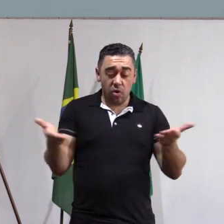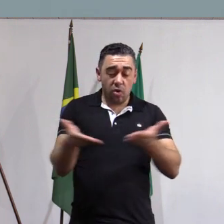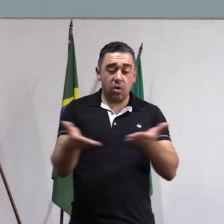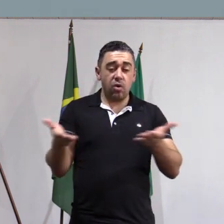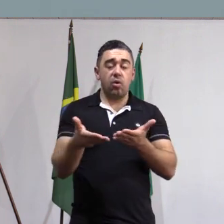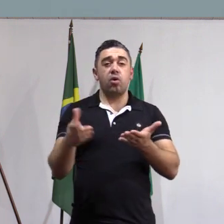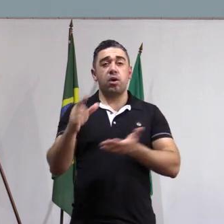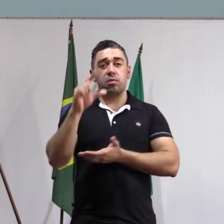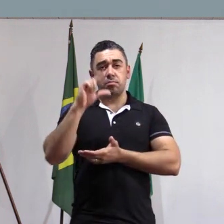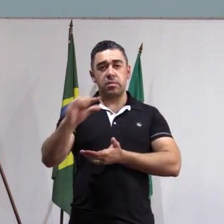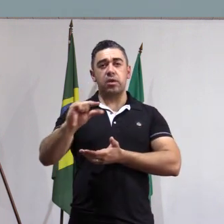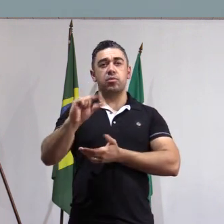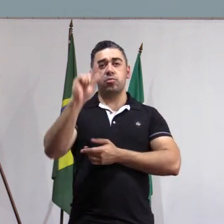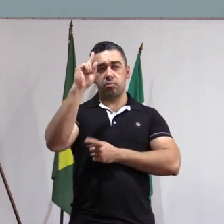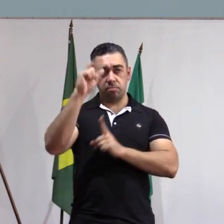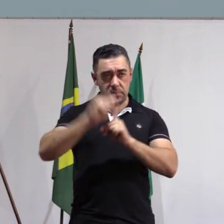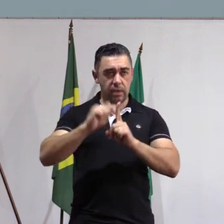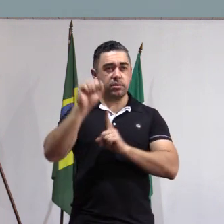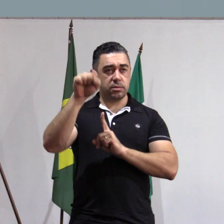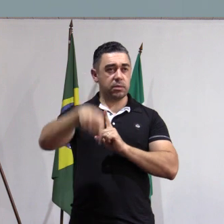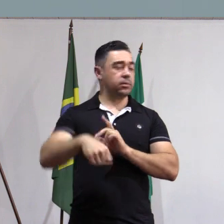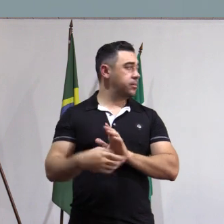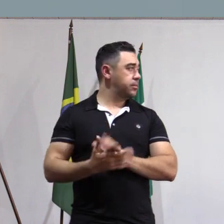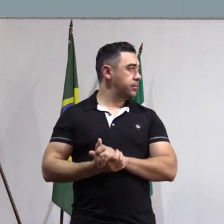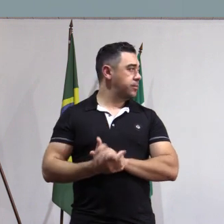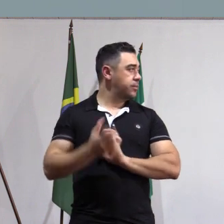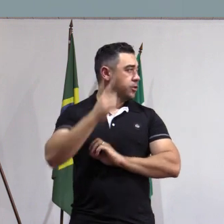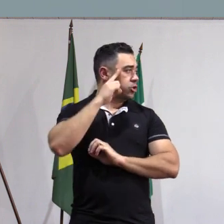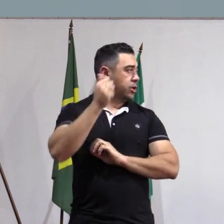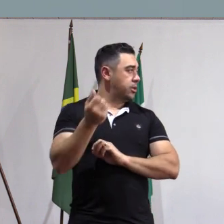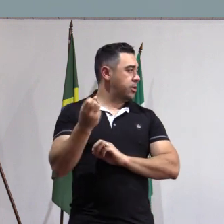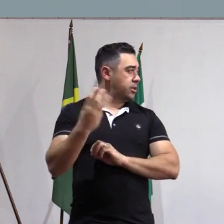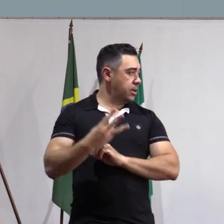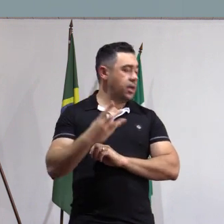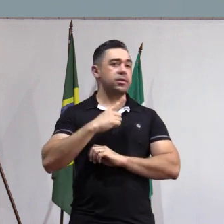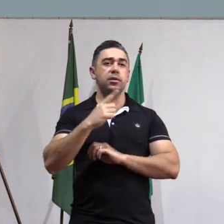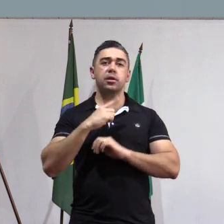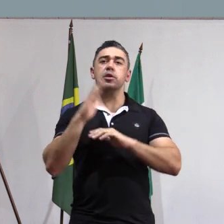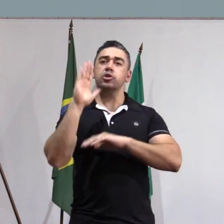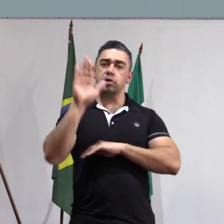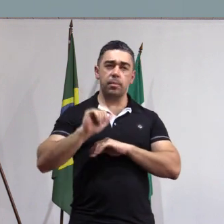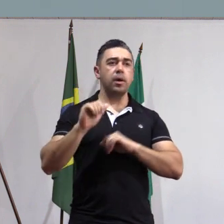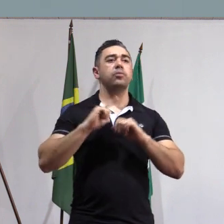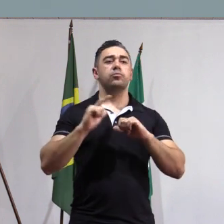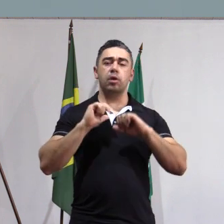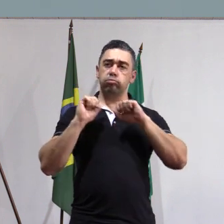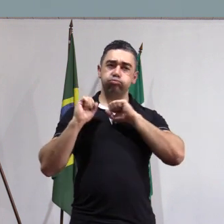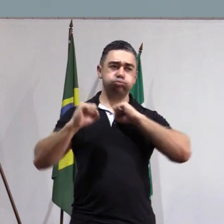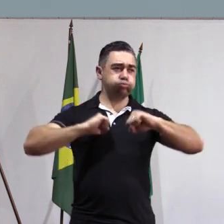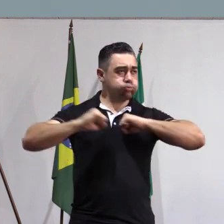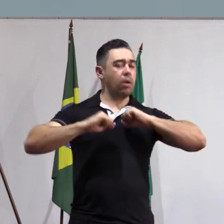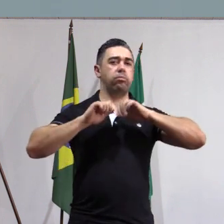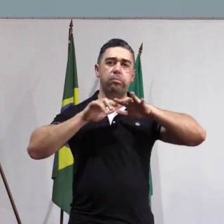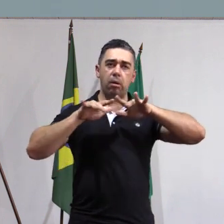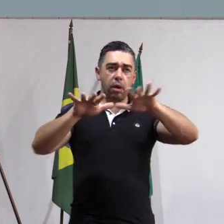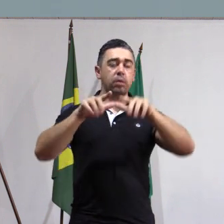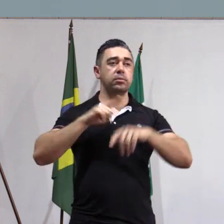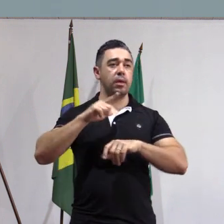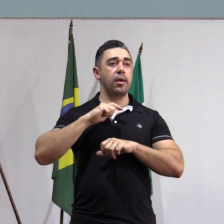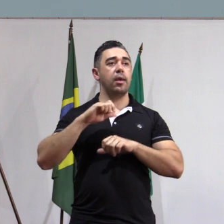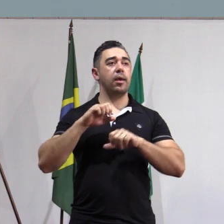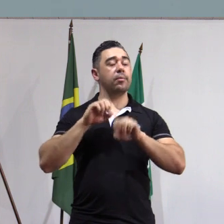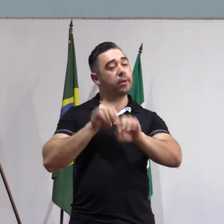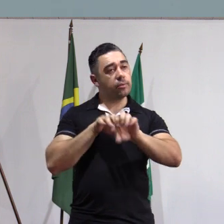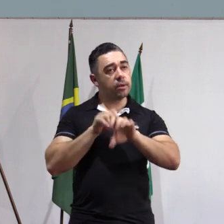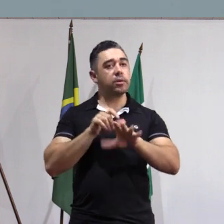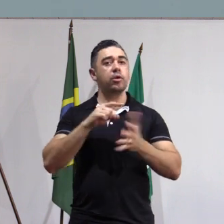em menos de um mês, sim. Dia 13, está convocado um grande ato em defesa da educação. E é dentro desse